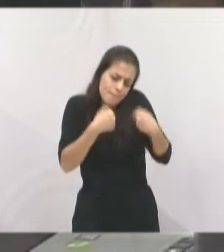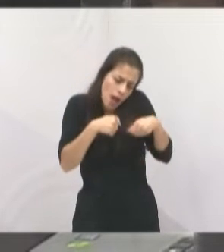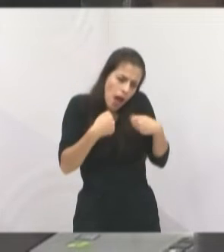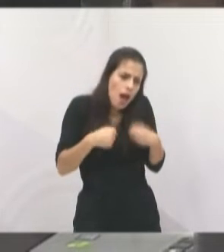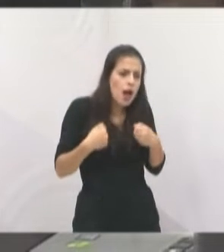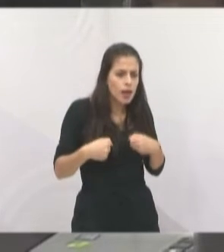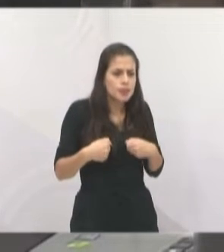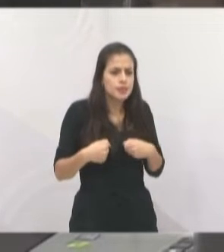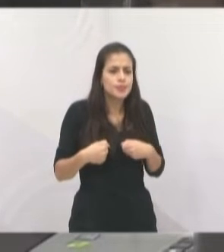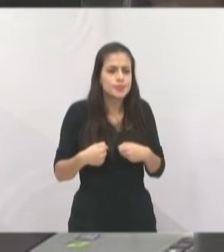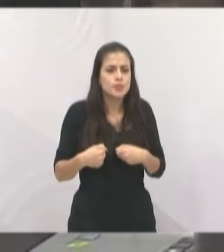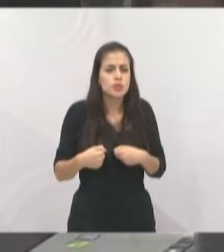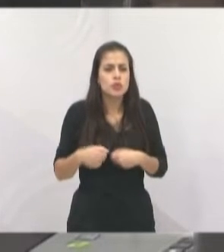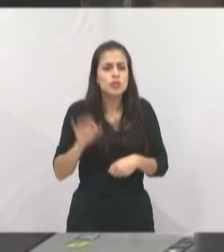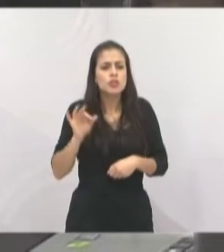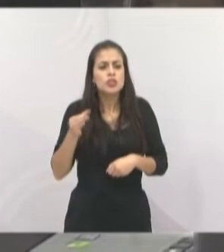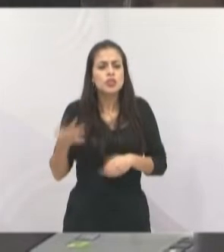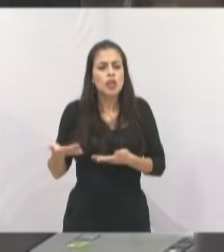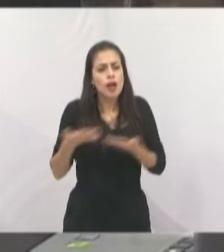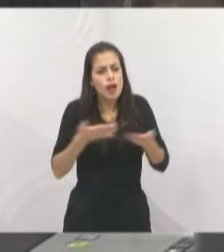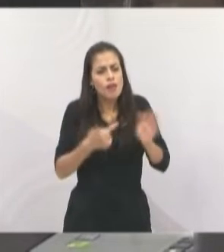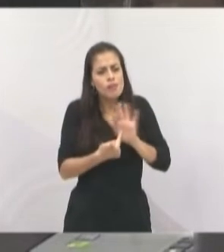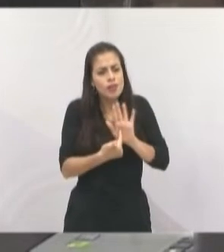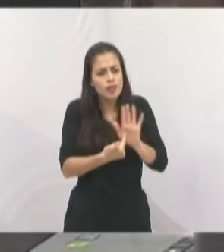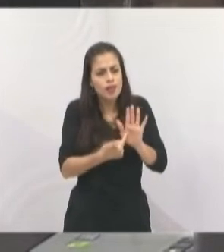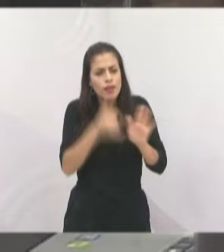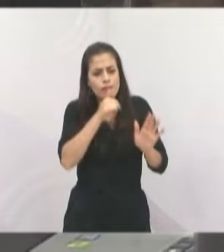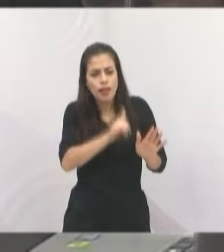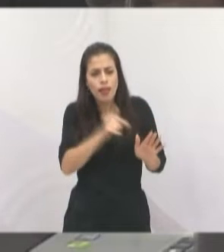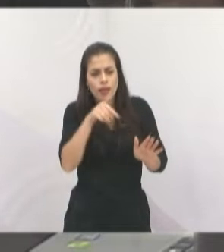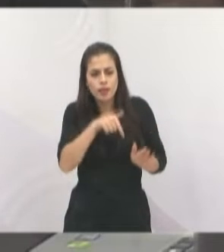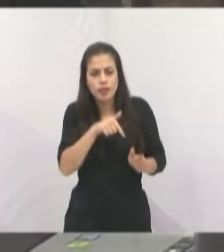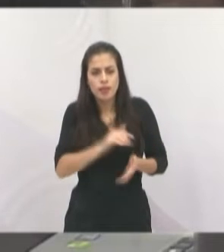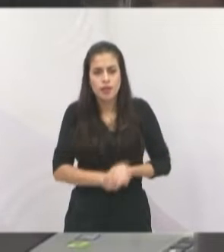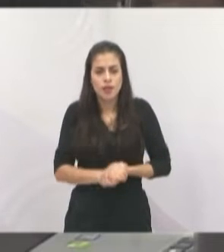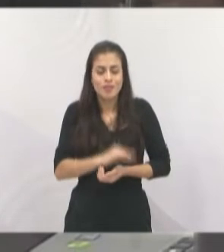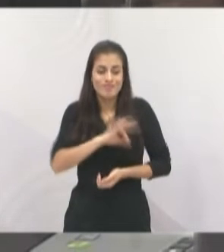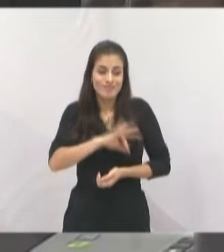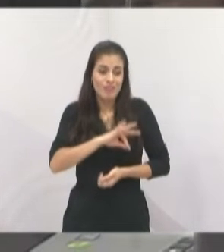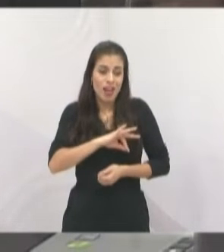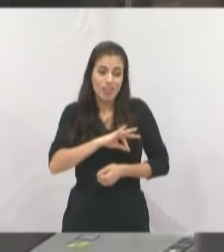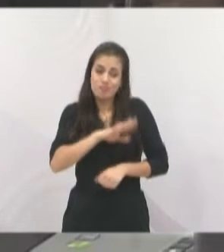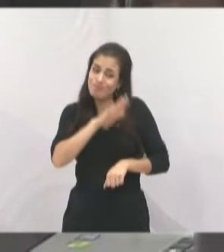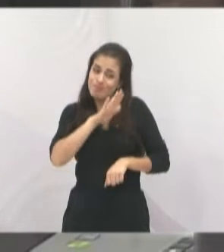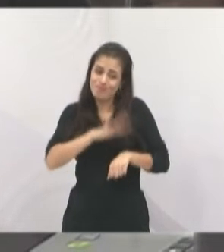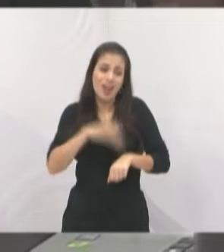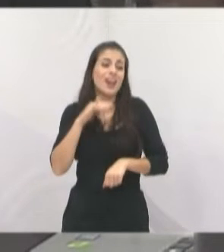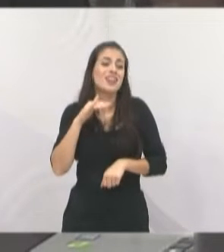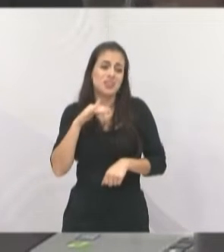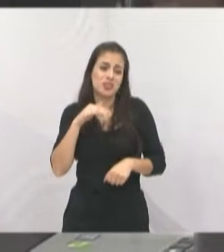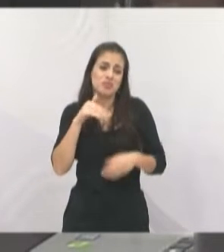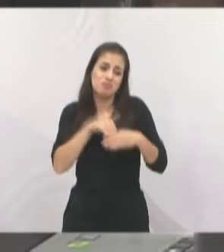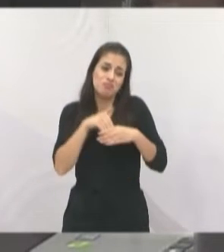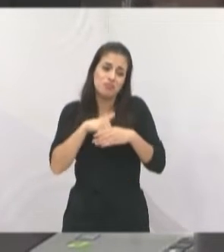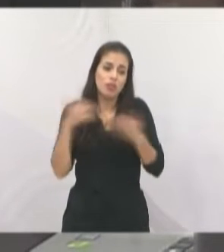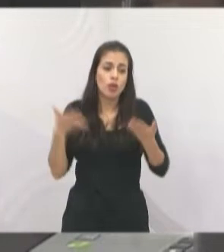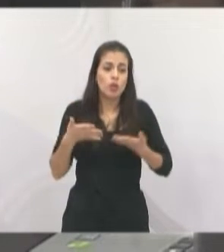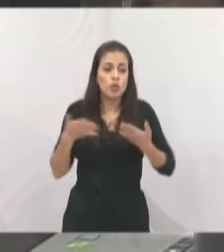necessidade, como já foi falado aqui, o salário merece muito mais do que nós estamos votando